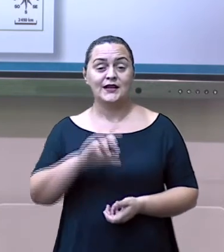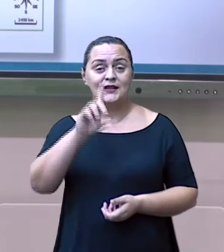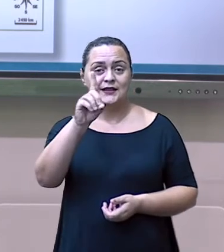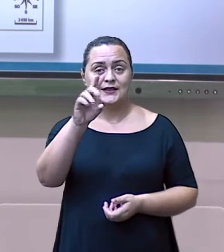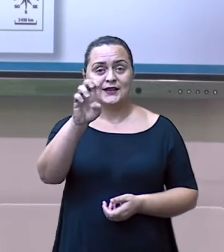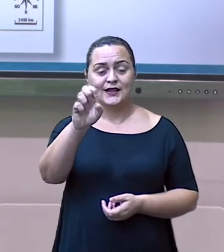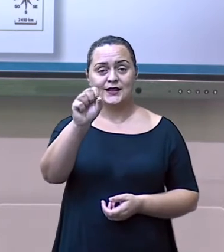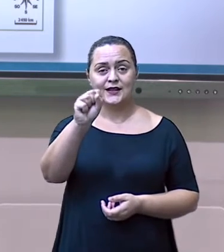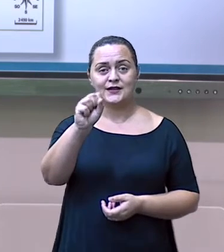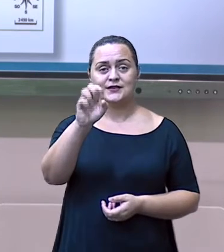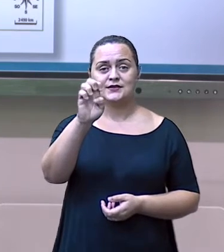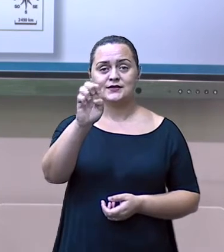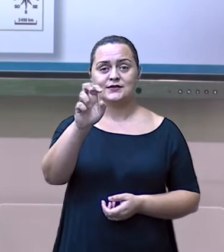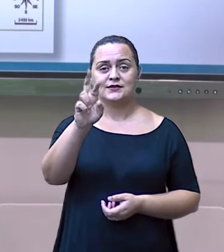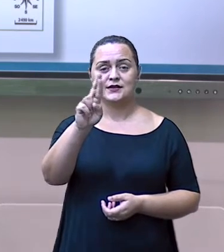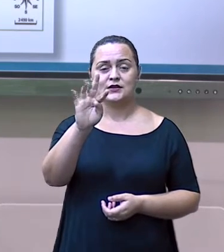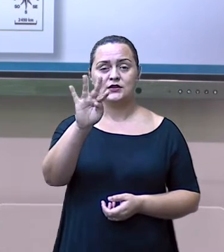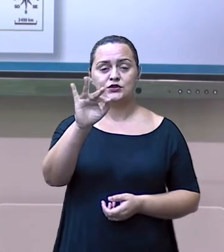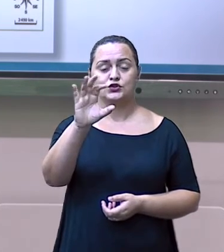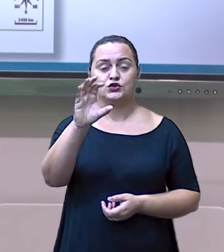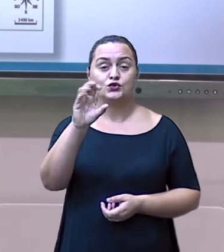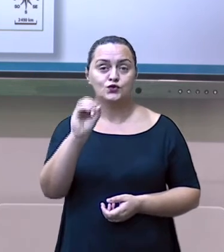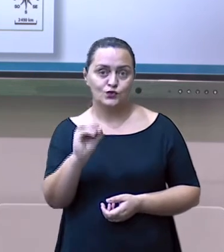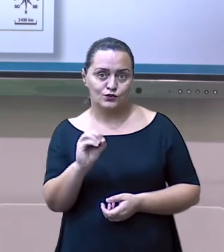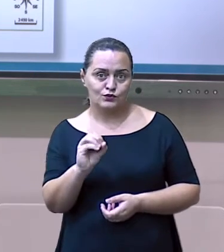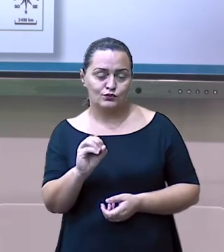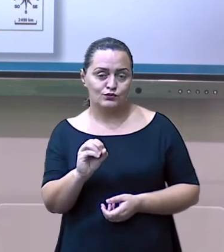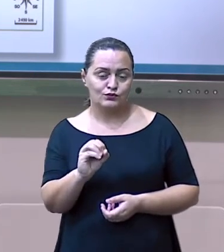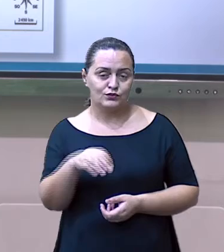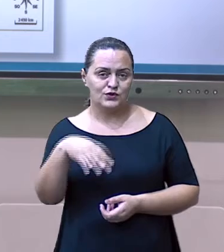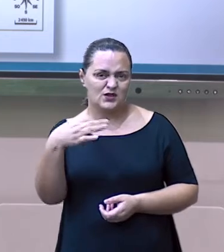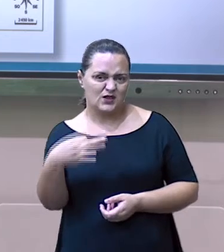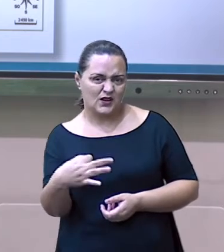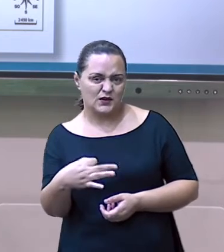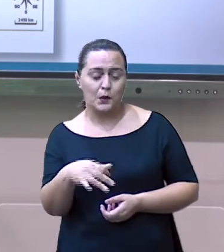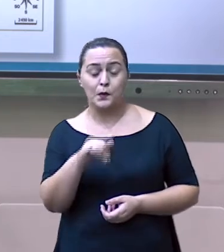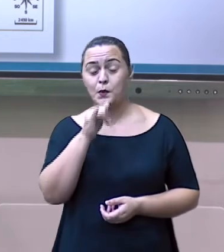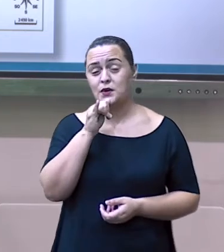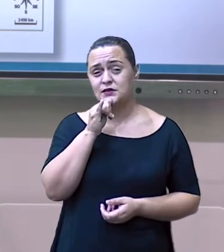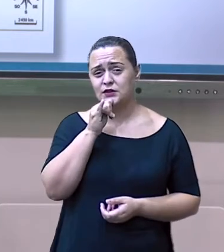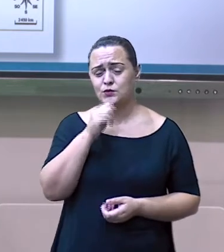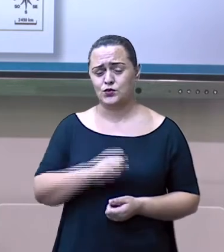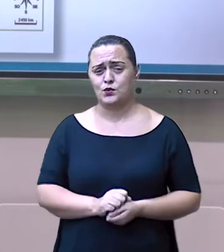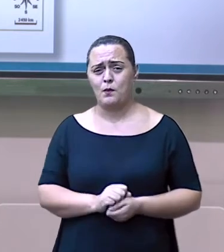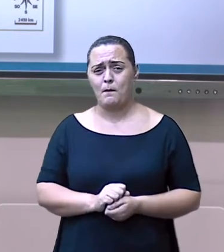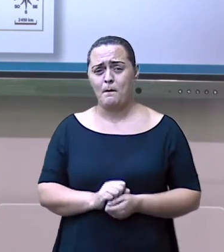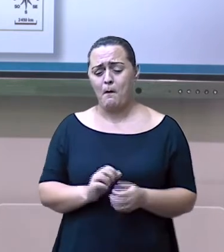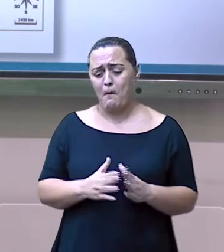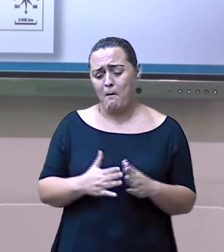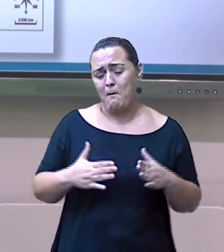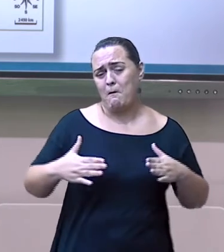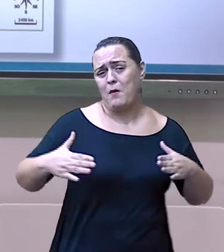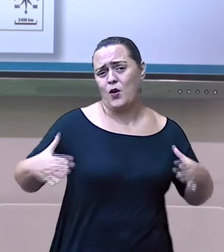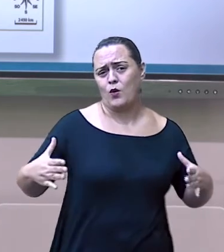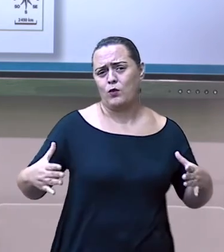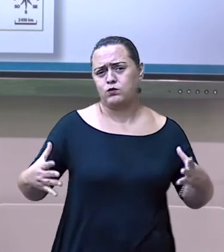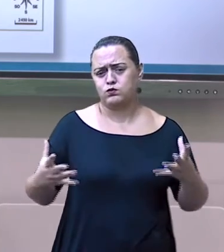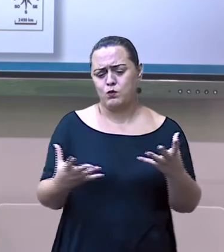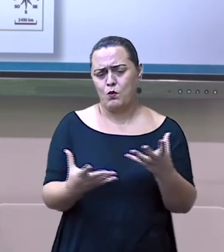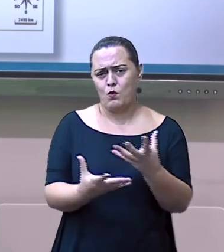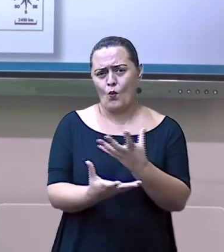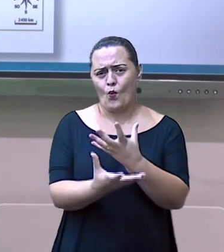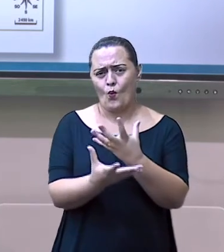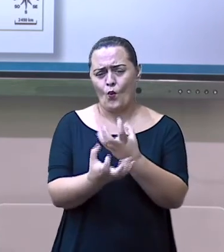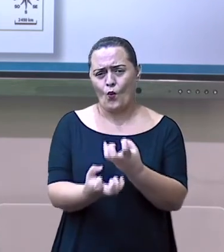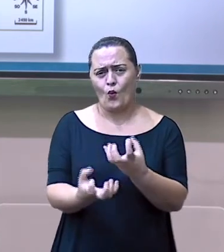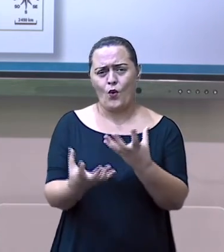do mundo, no Saara, que de dia a temperatura é altíssima, vamos colocar